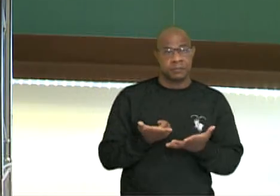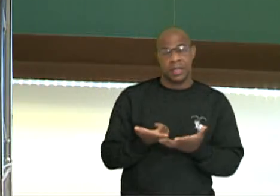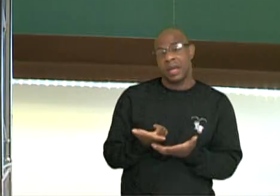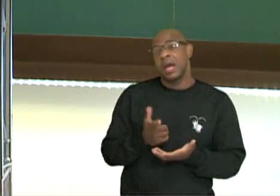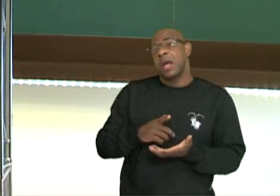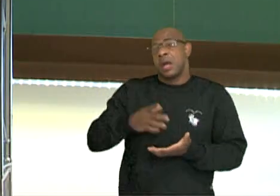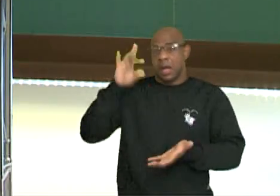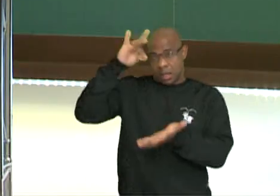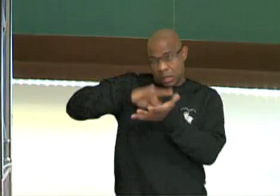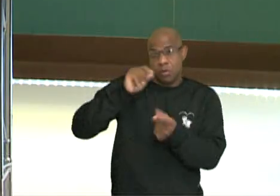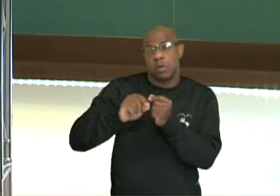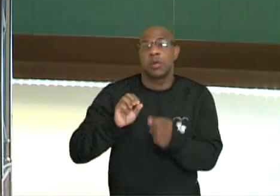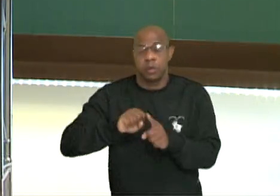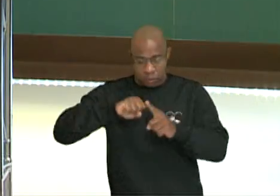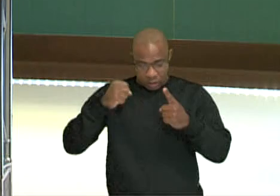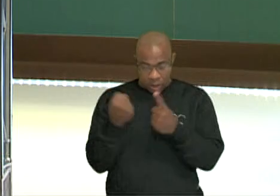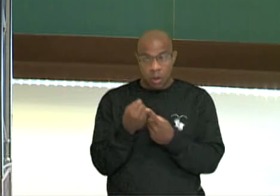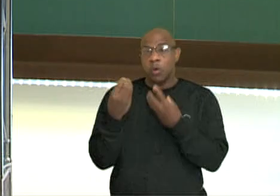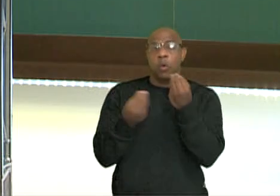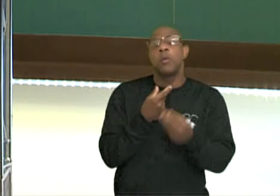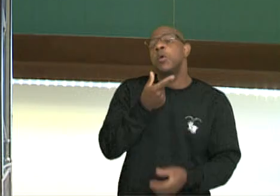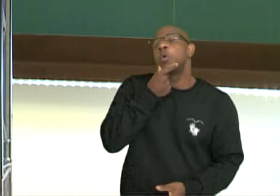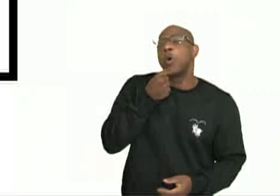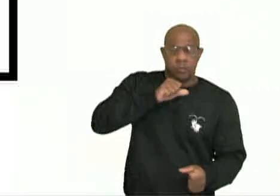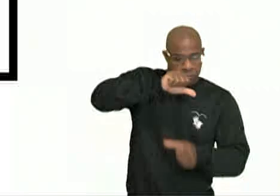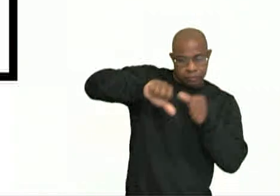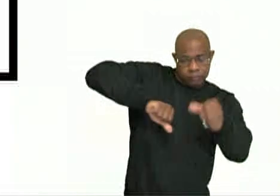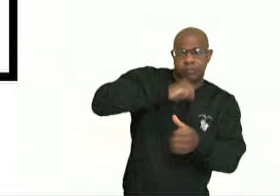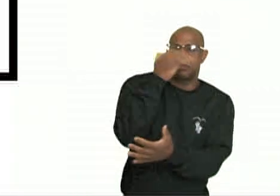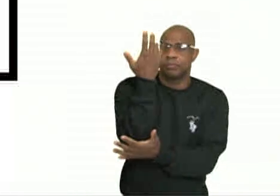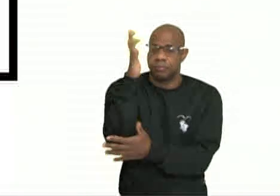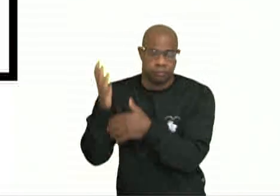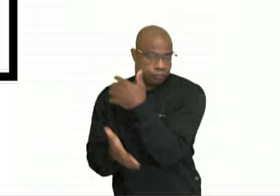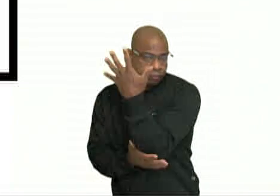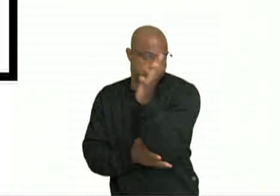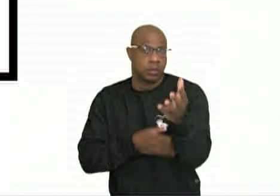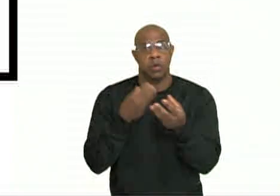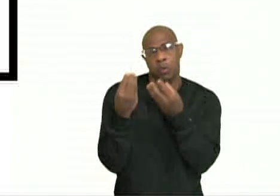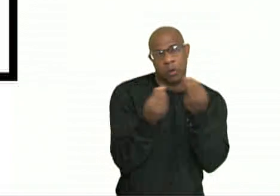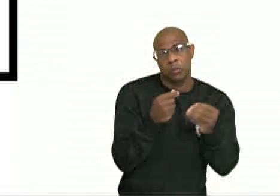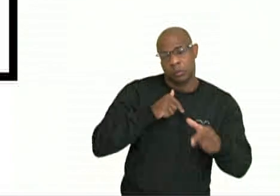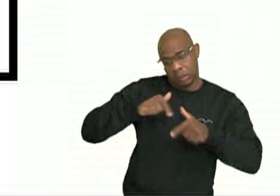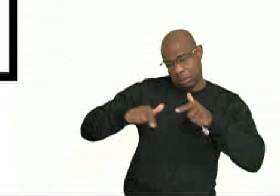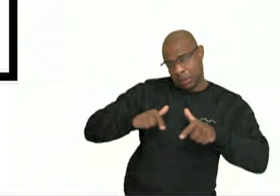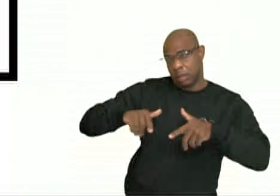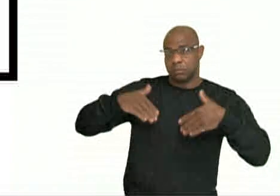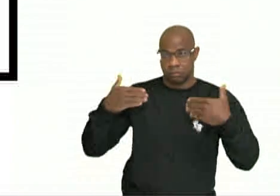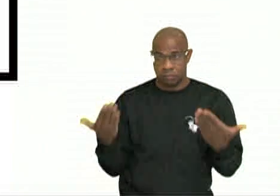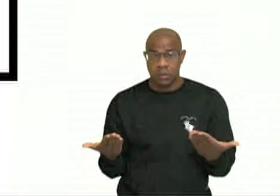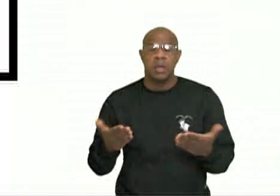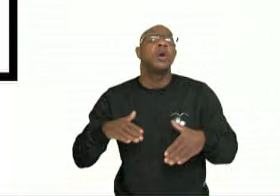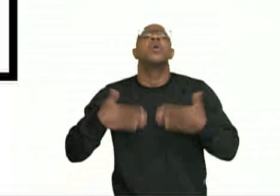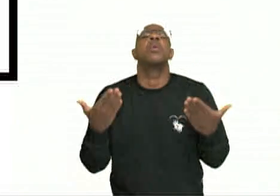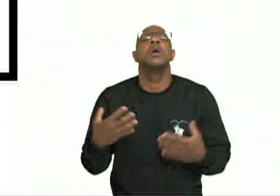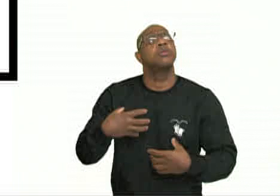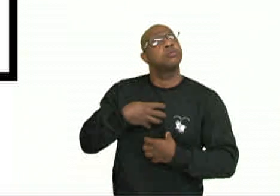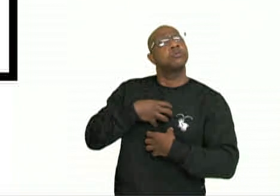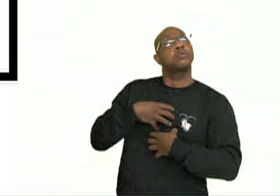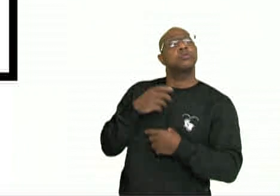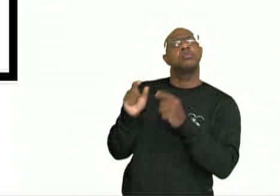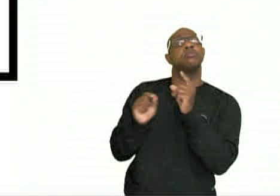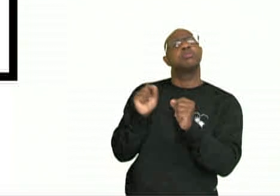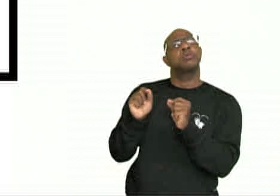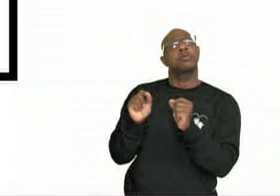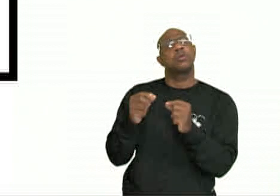é necessário observar como o homem transforma a natureza através do seu trabalho e quais as formas de relação